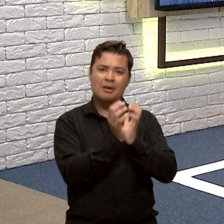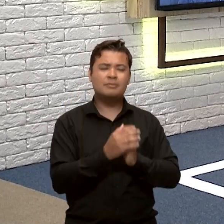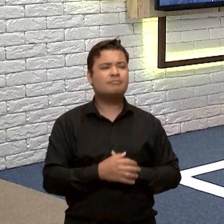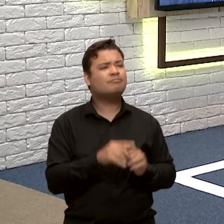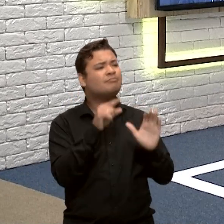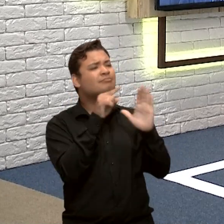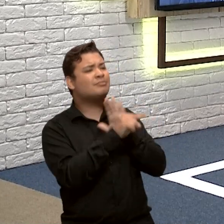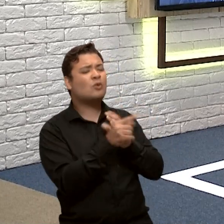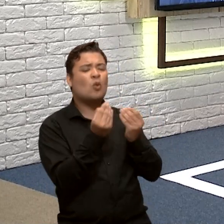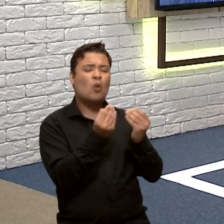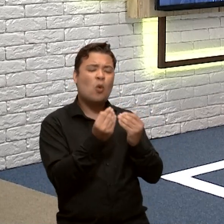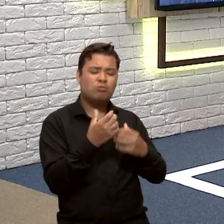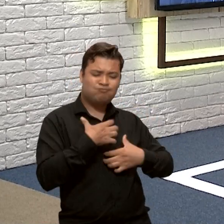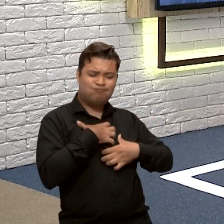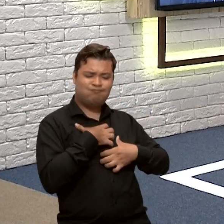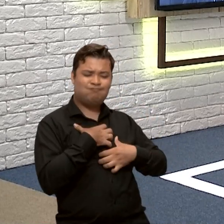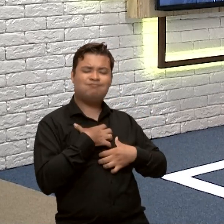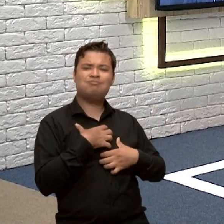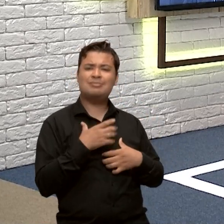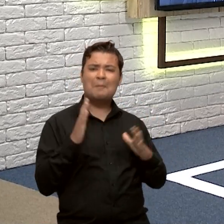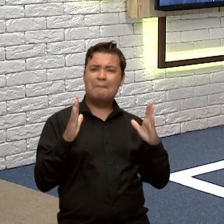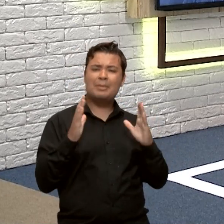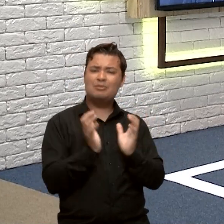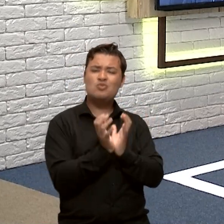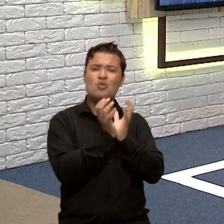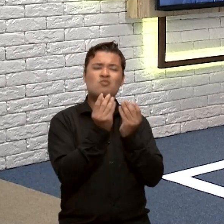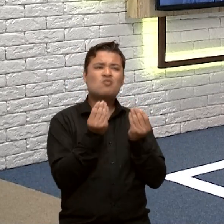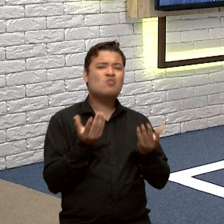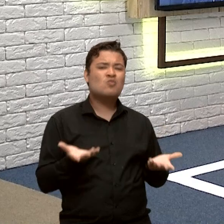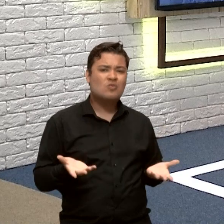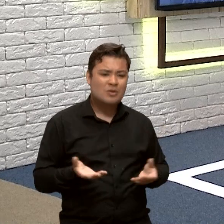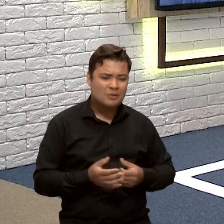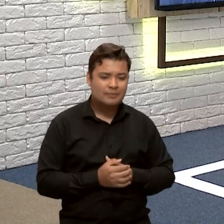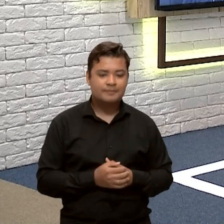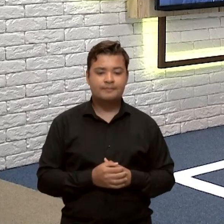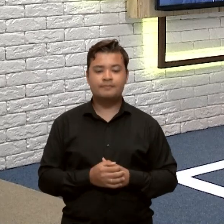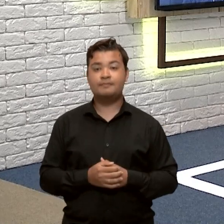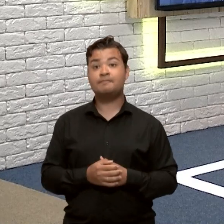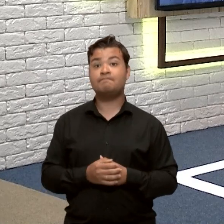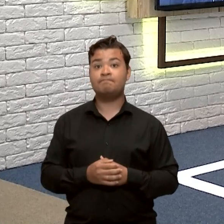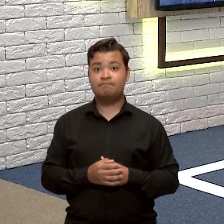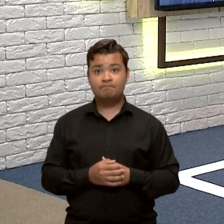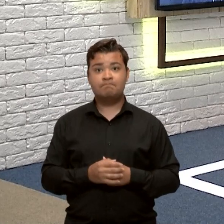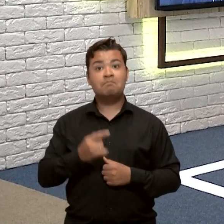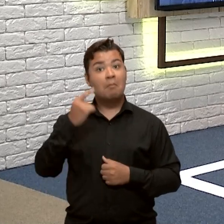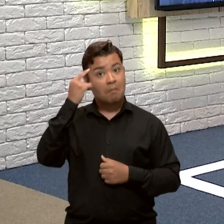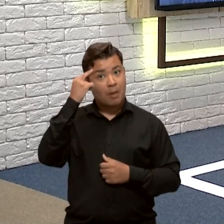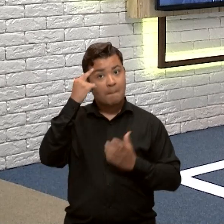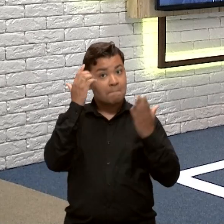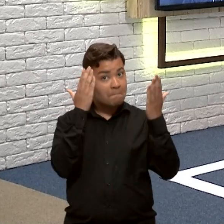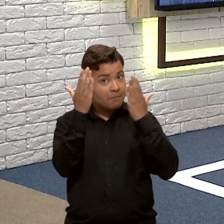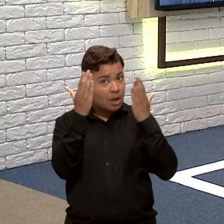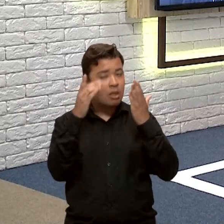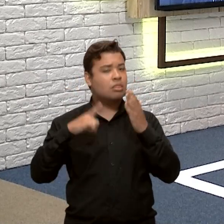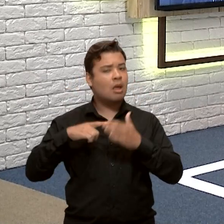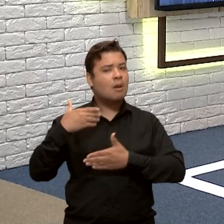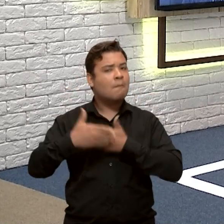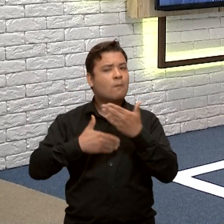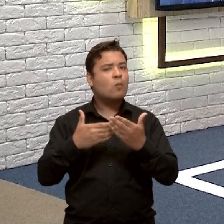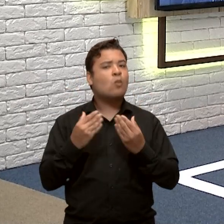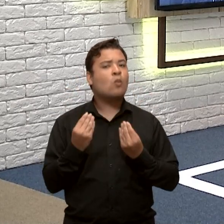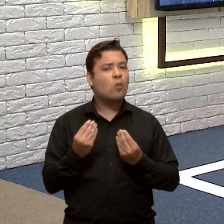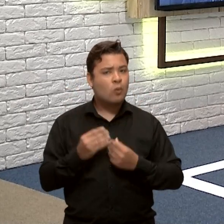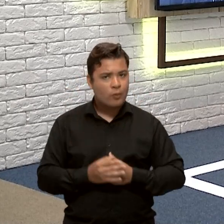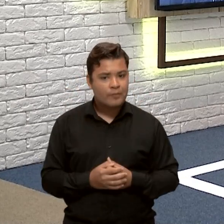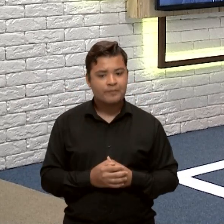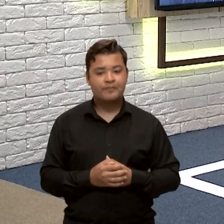gente sente durante esse período? Ocorre um processo psíquico que é uma grande idealização